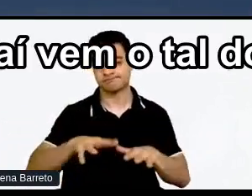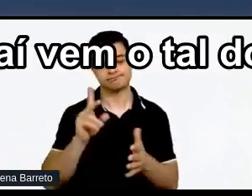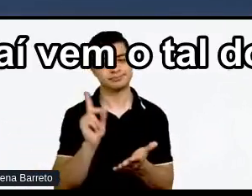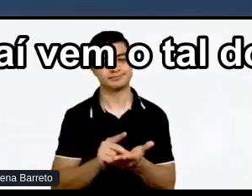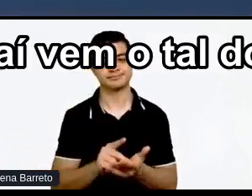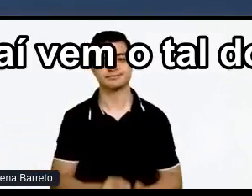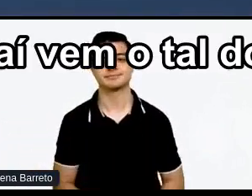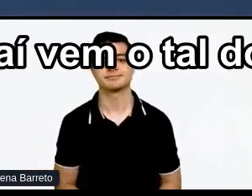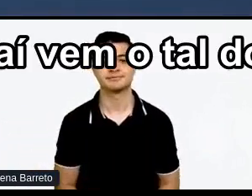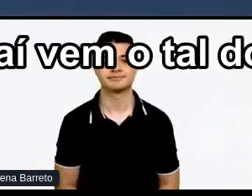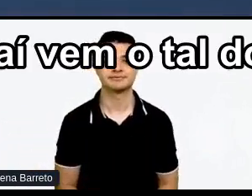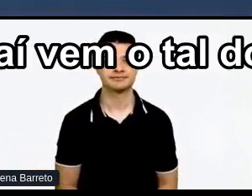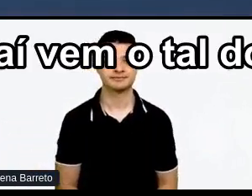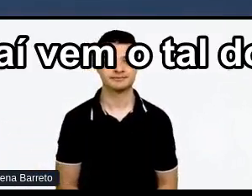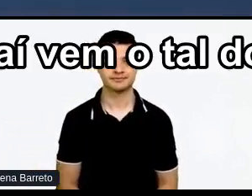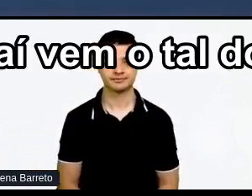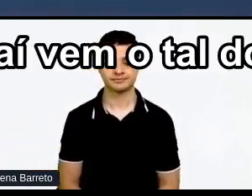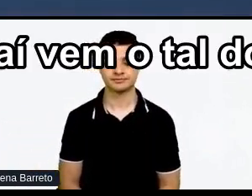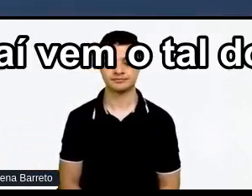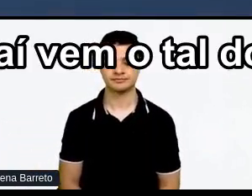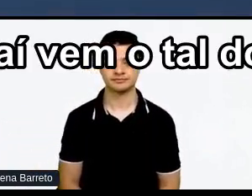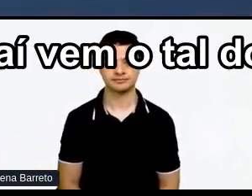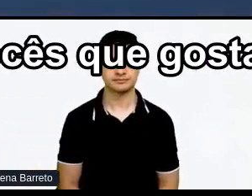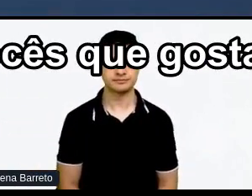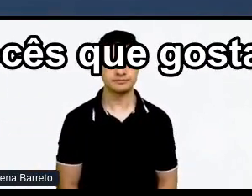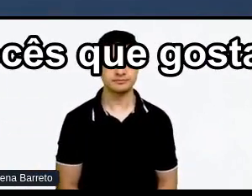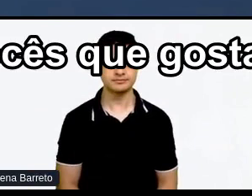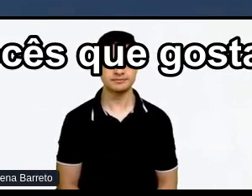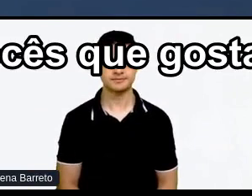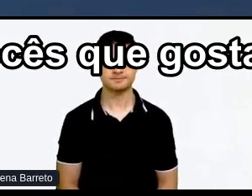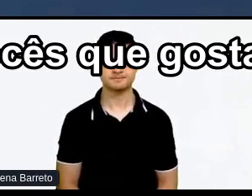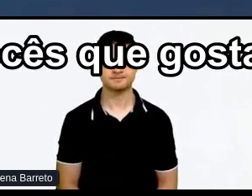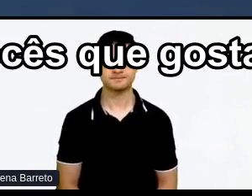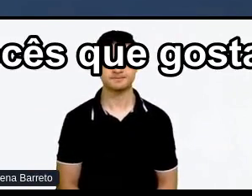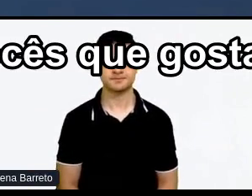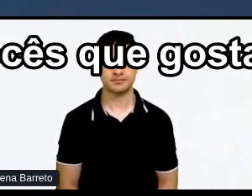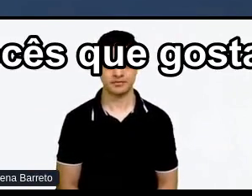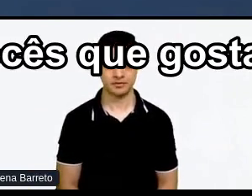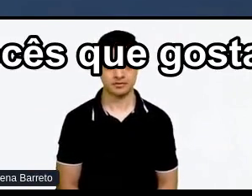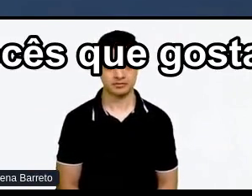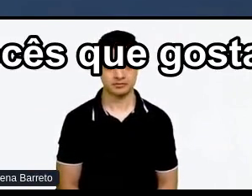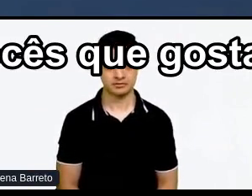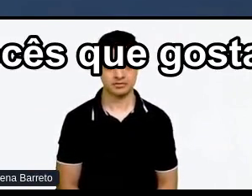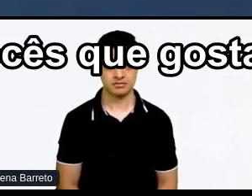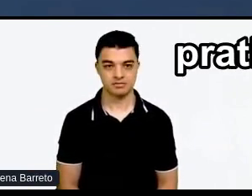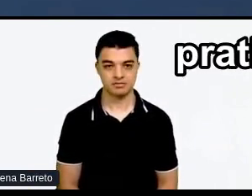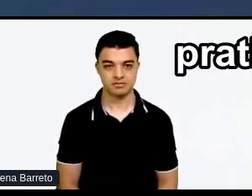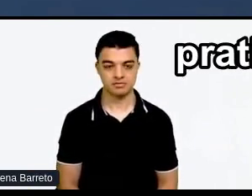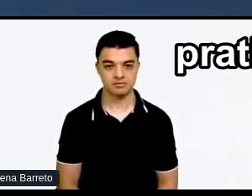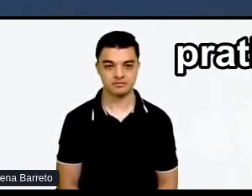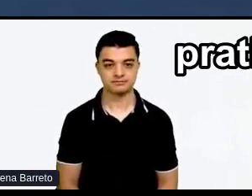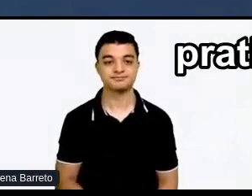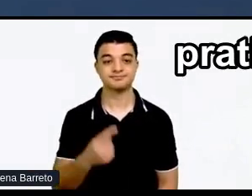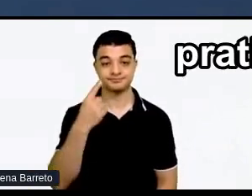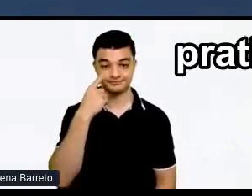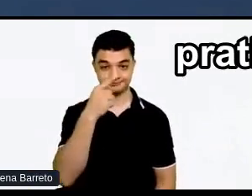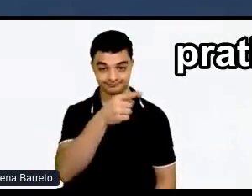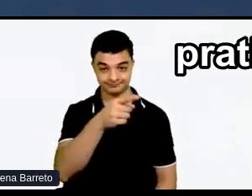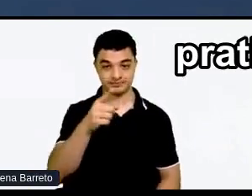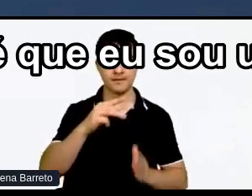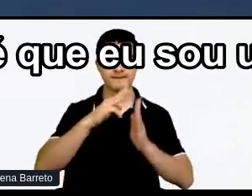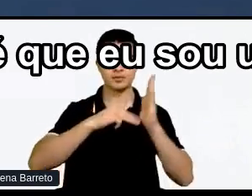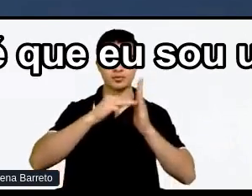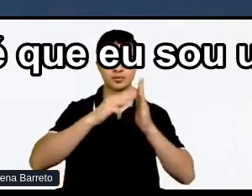E aí vem o tal do Fit for Purpose. Né? Então, vocês que gostam aí de metodologia ágil,